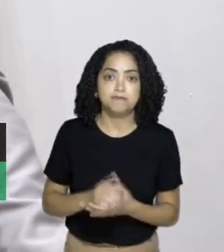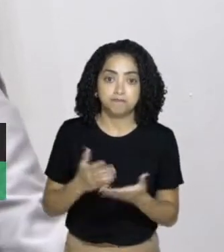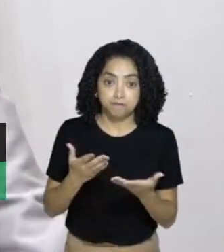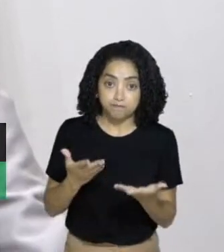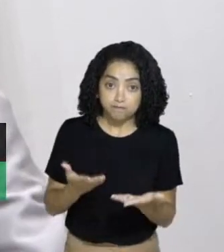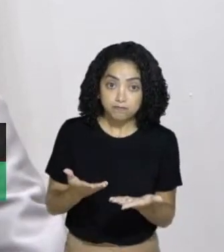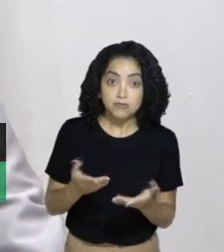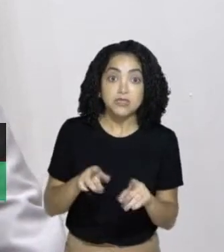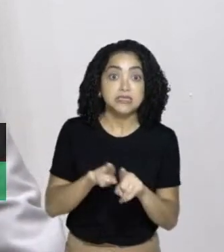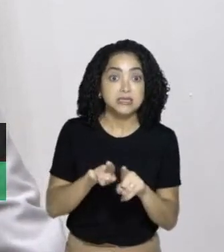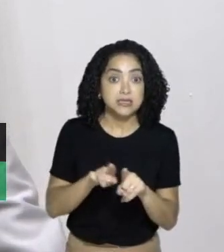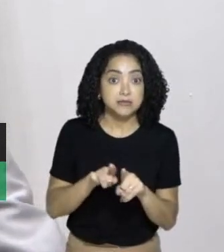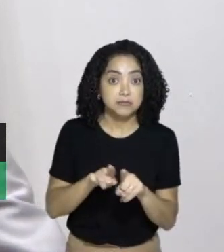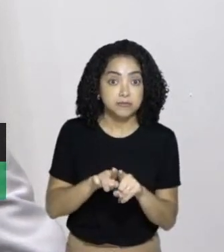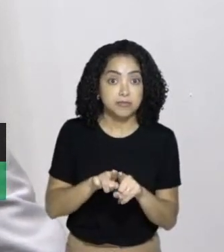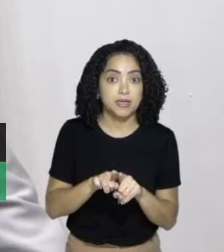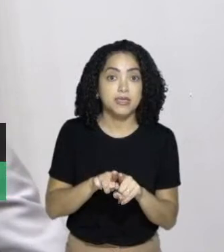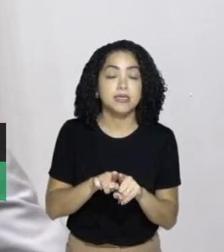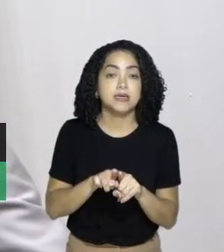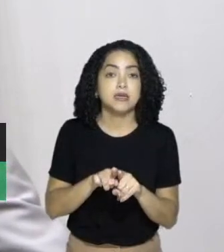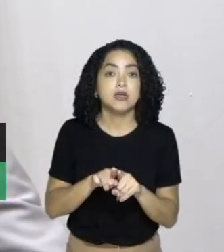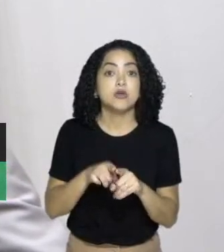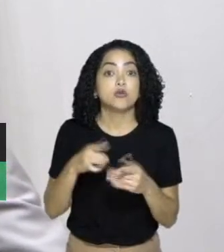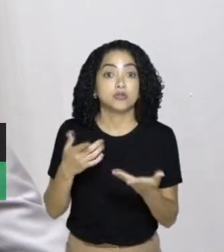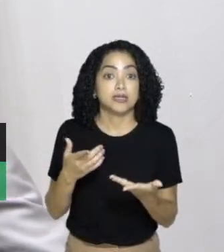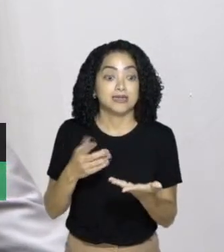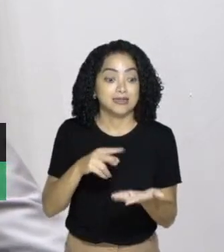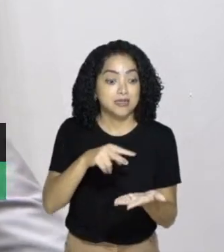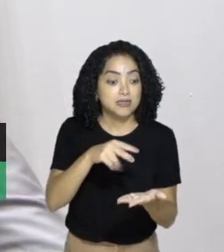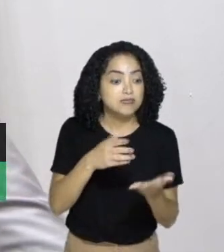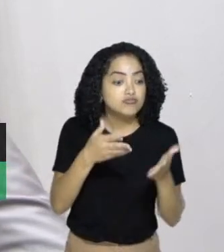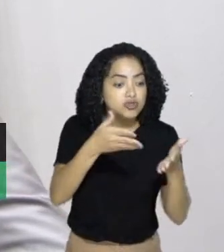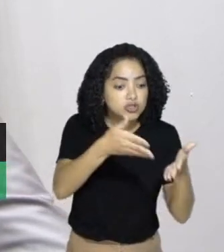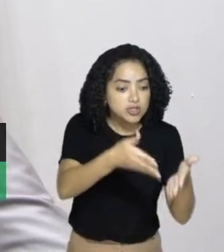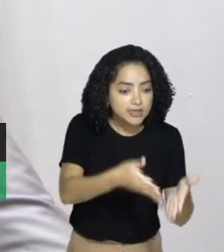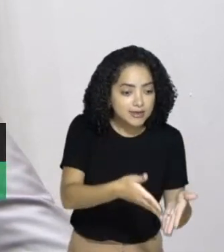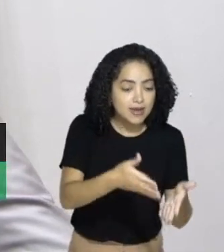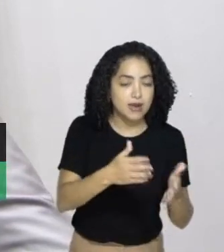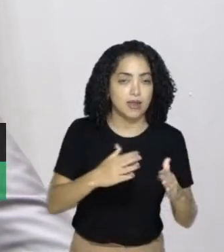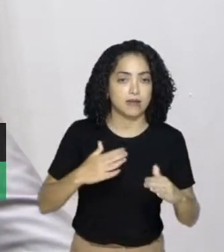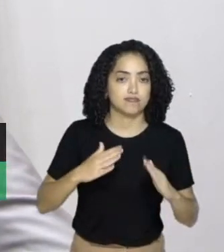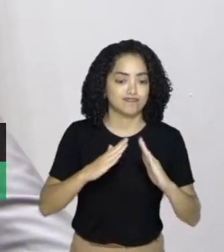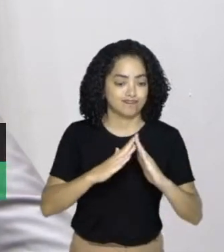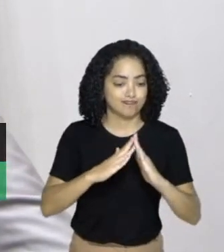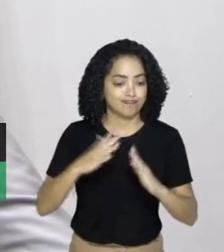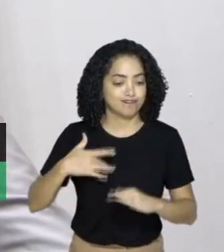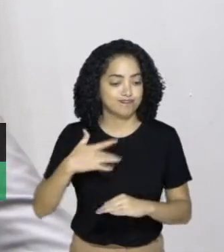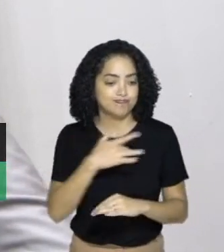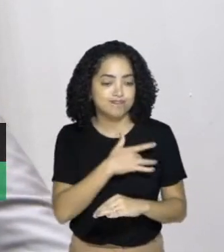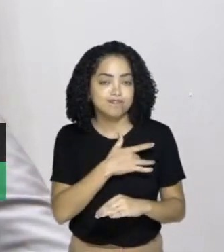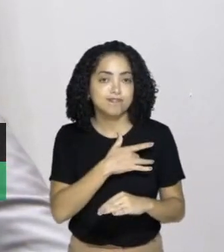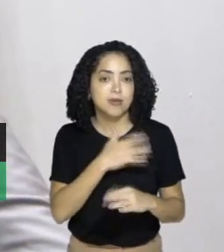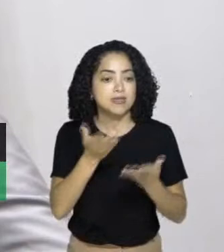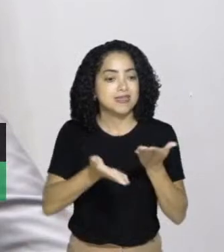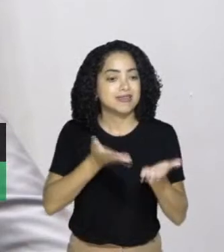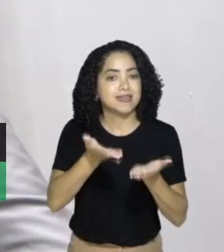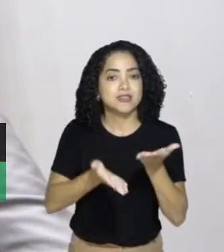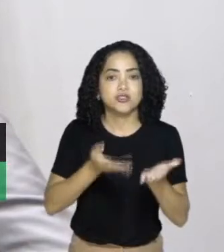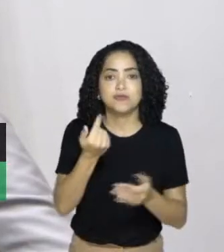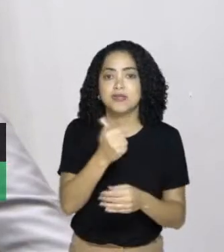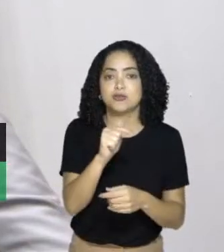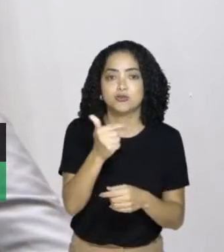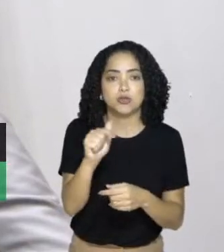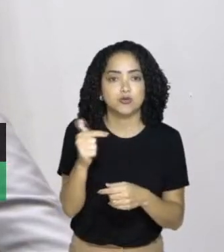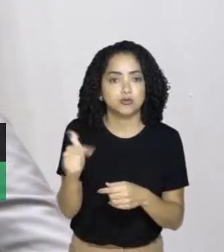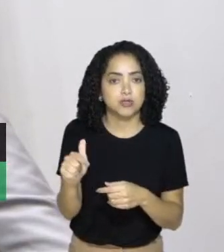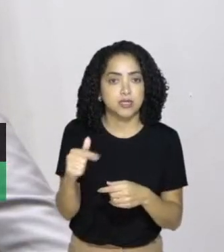é quando ela tem que chegar três horas da manhã num posto de saúde e não é atendido. Porque uma porcaria